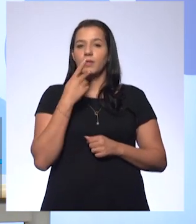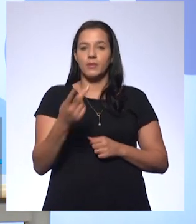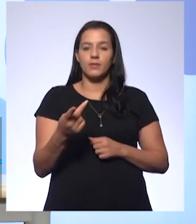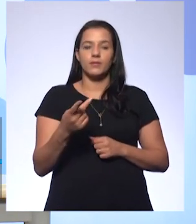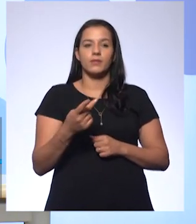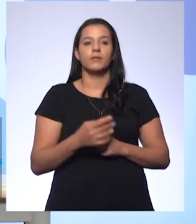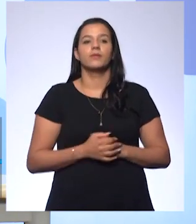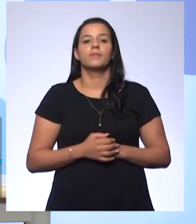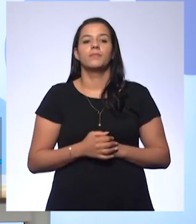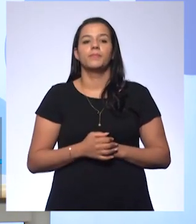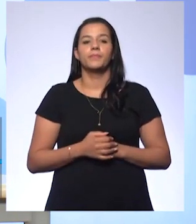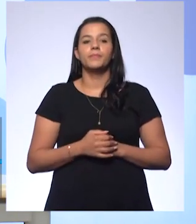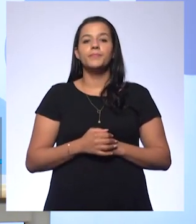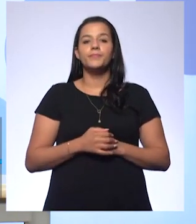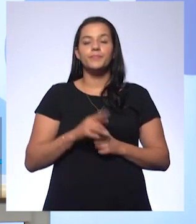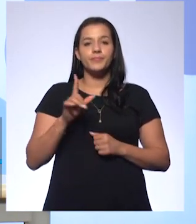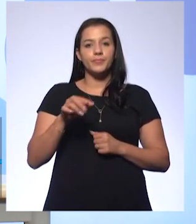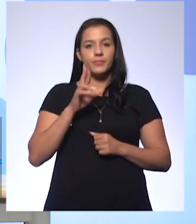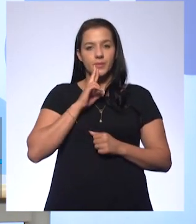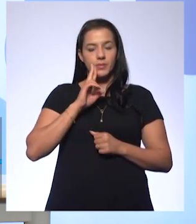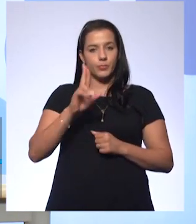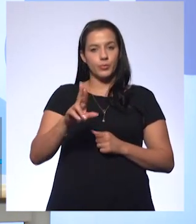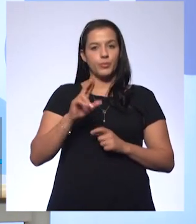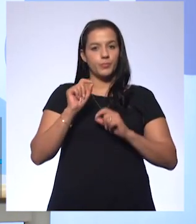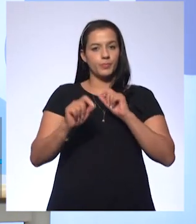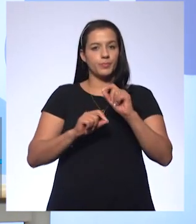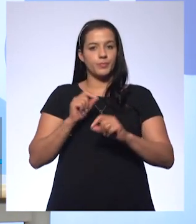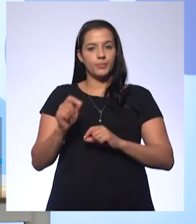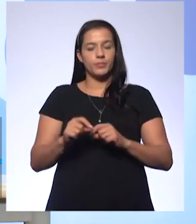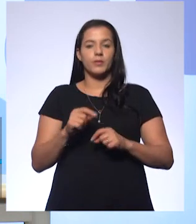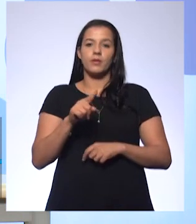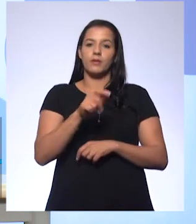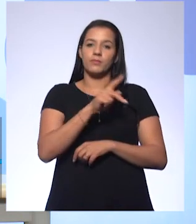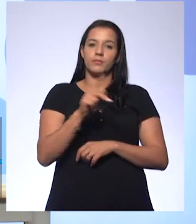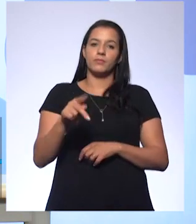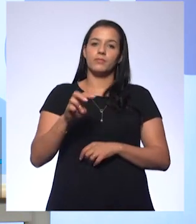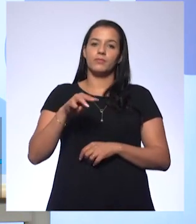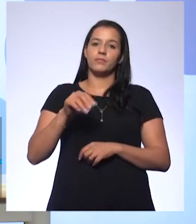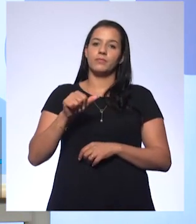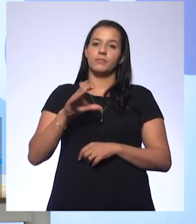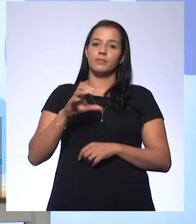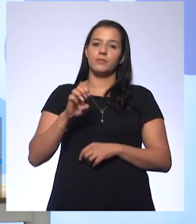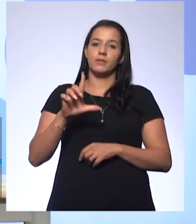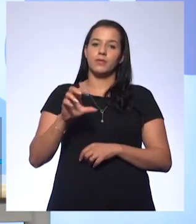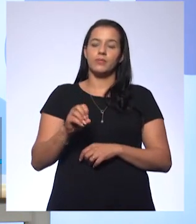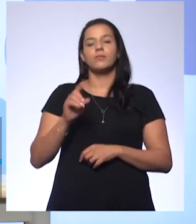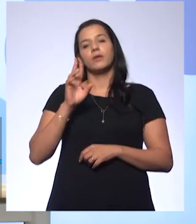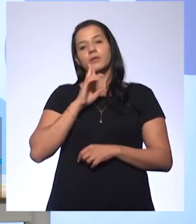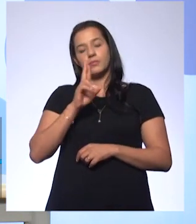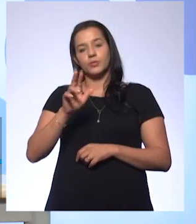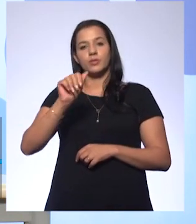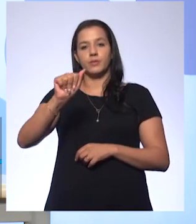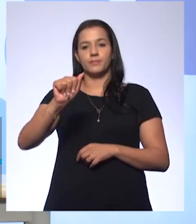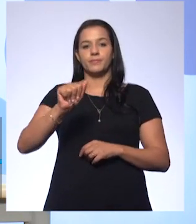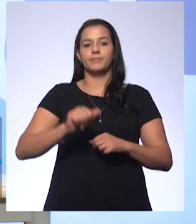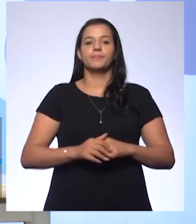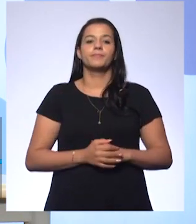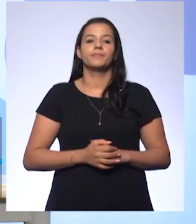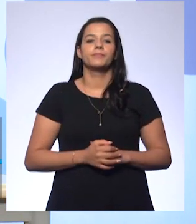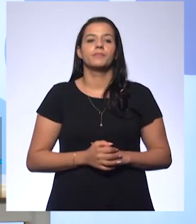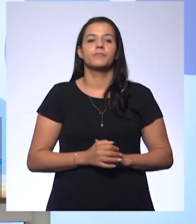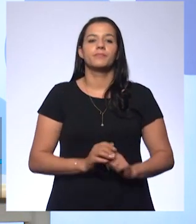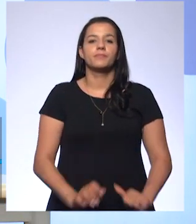147. Olha lá, professor Suzel, todo mundo colocou a letra O. Aqui, ó. Um aluno também, o aluno Pedro,